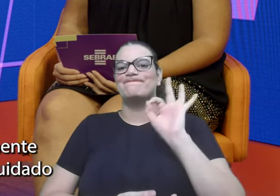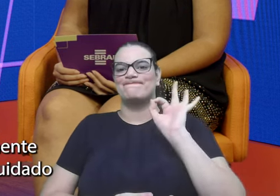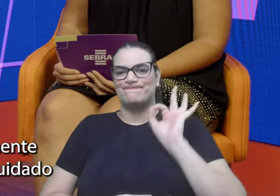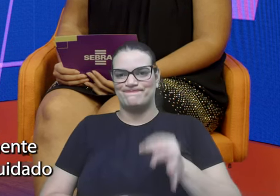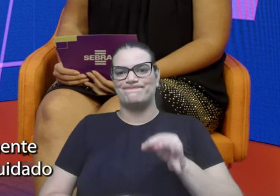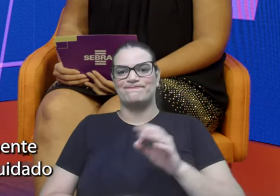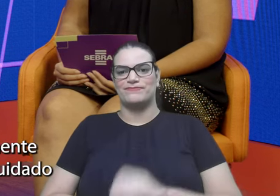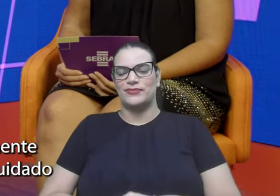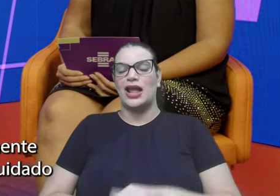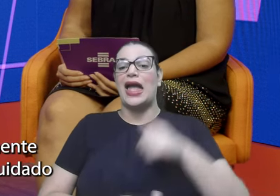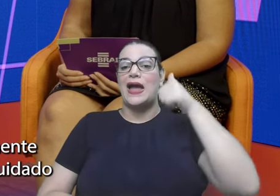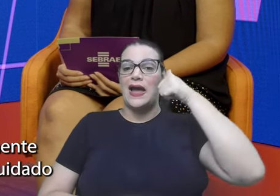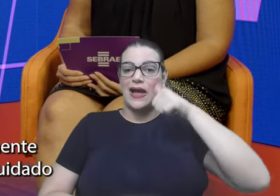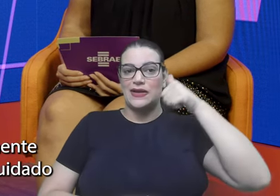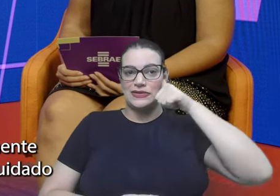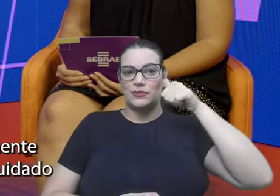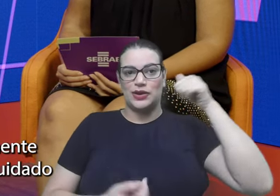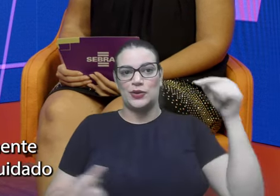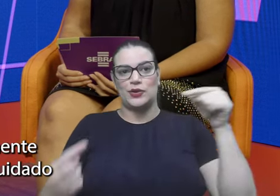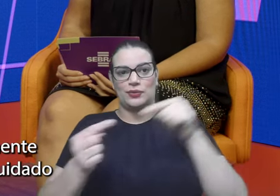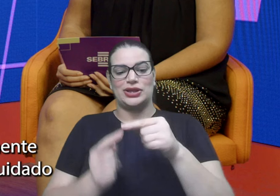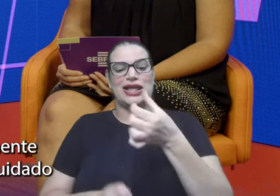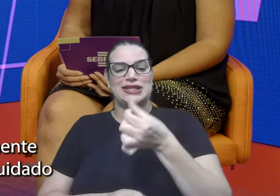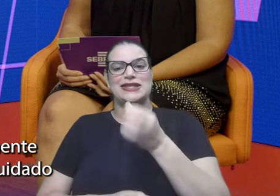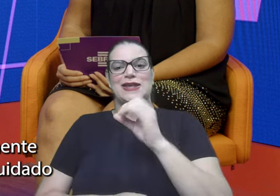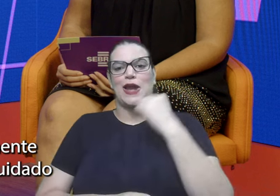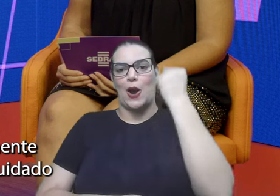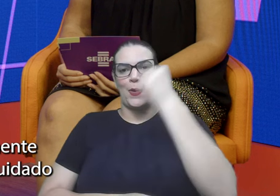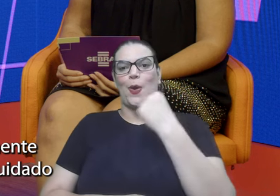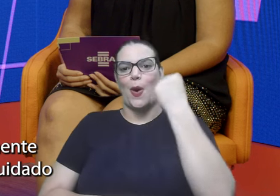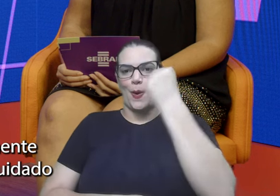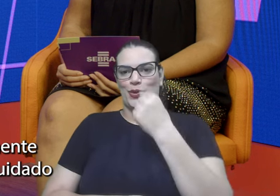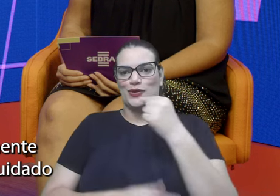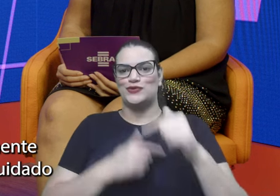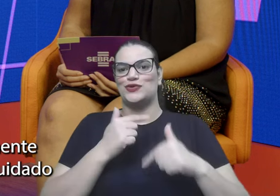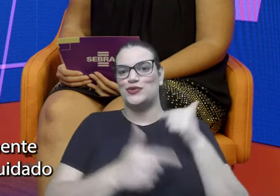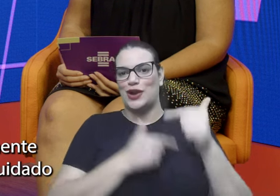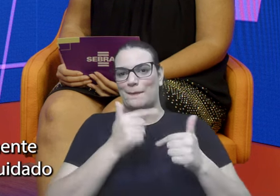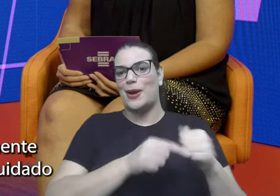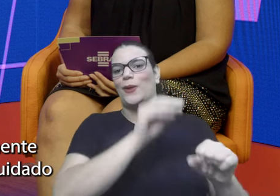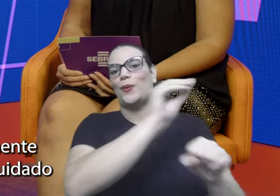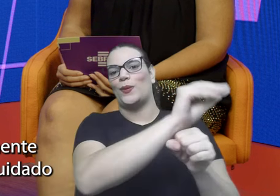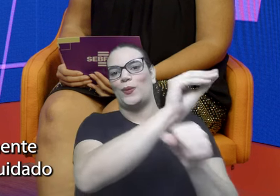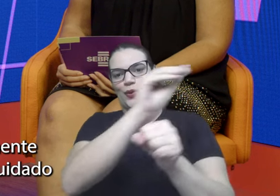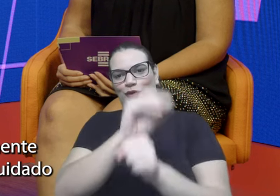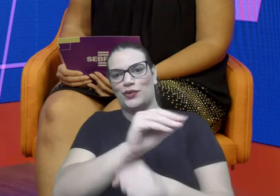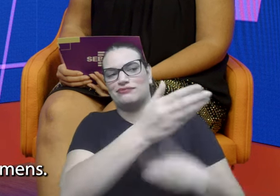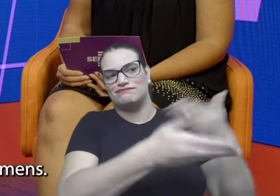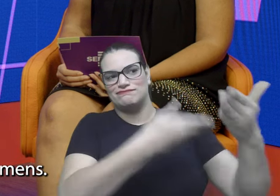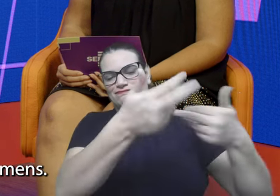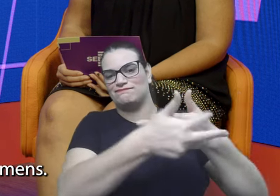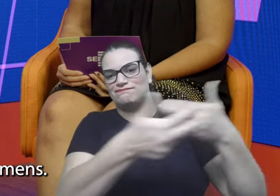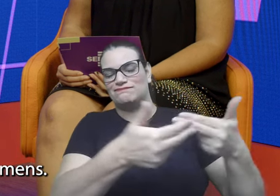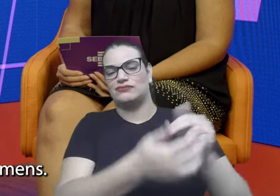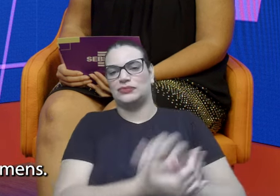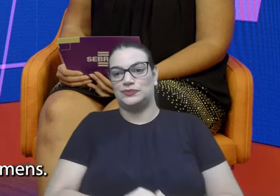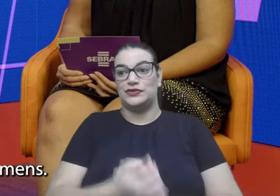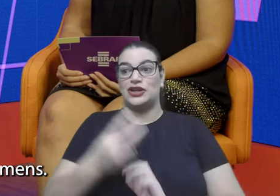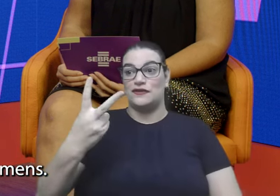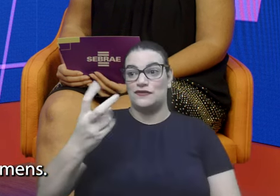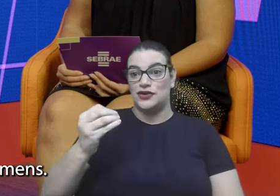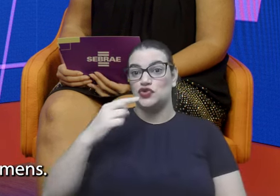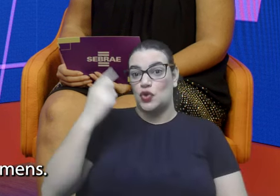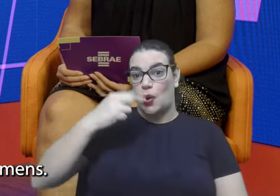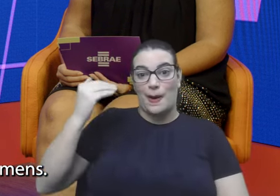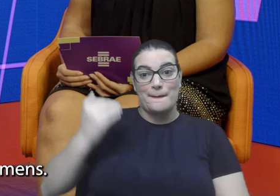elas desempenham aproximadamente 60 horas com os trabalhos de cuidado e 20